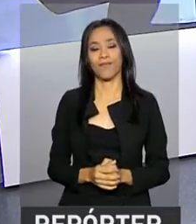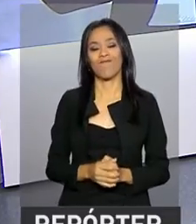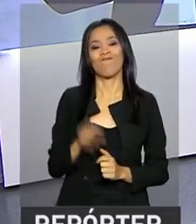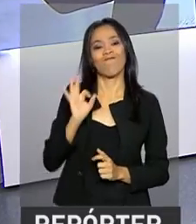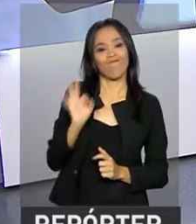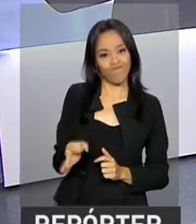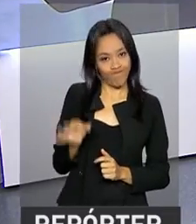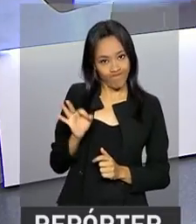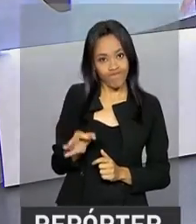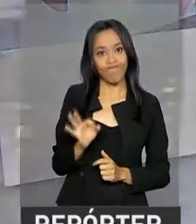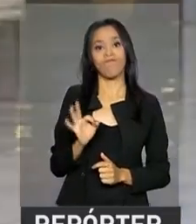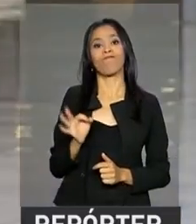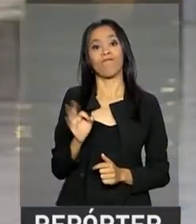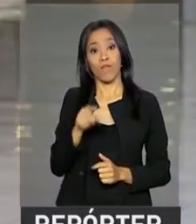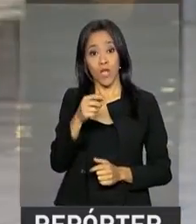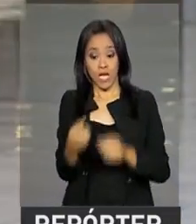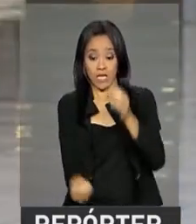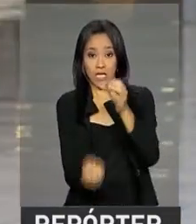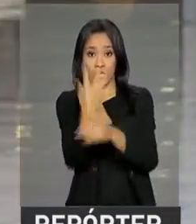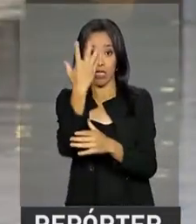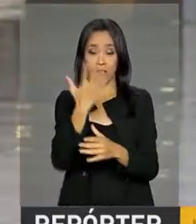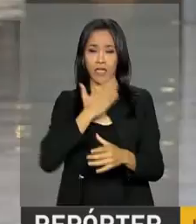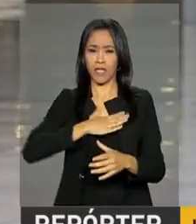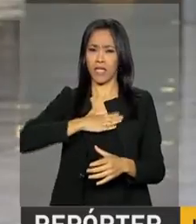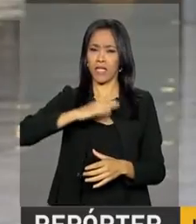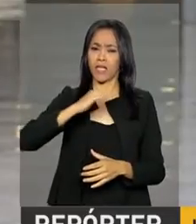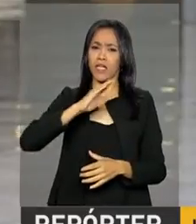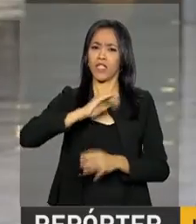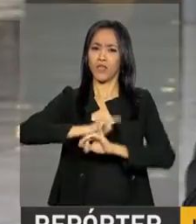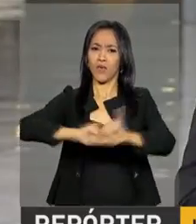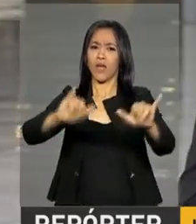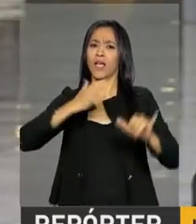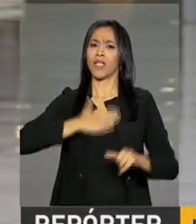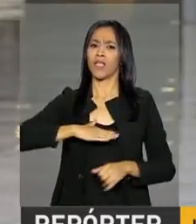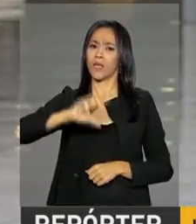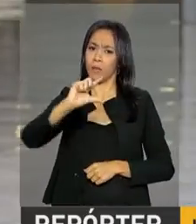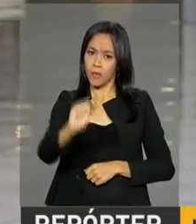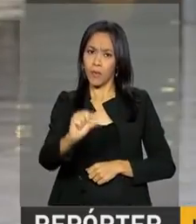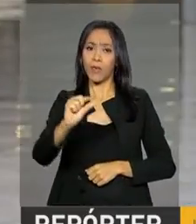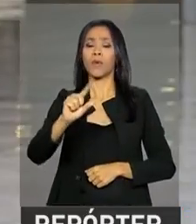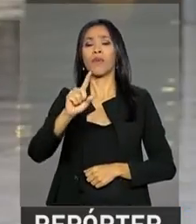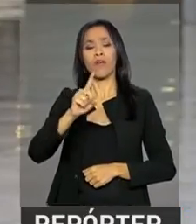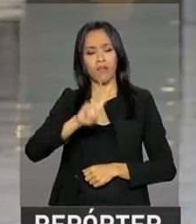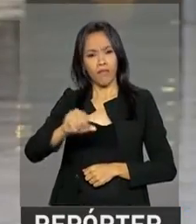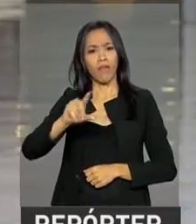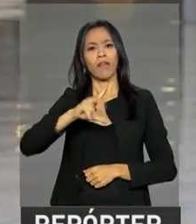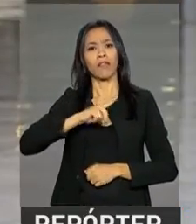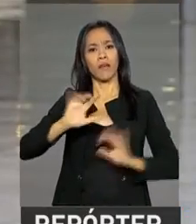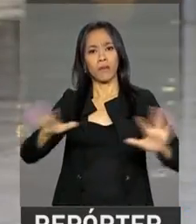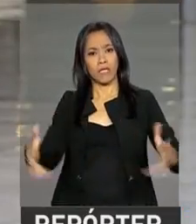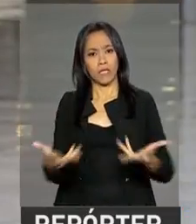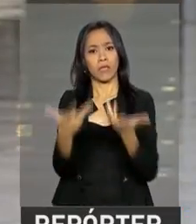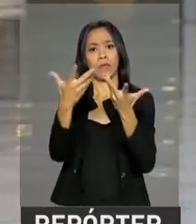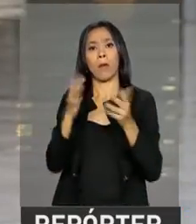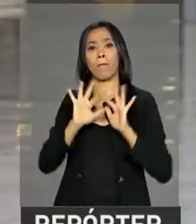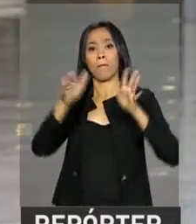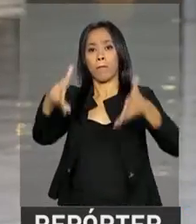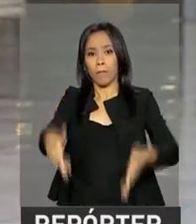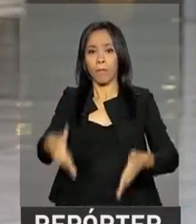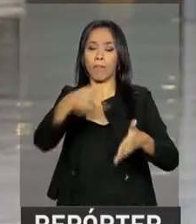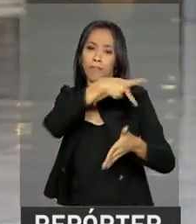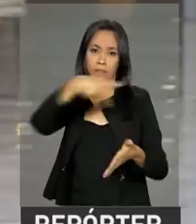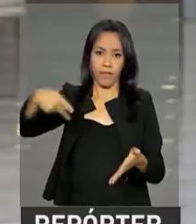Leandro, esse lançamento ele vai ser feito daqui a pouco aqui no Palácio do Planalto, em uma cerimônia que vai ter a participação do presidente Michel Temer.